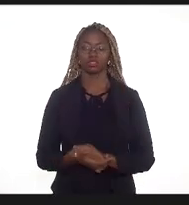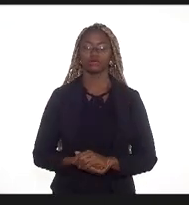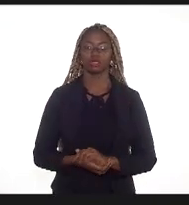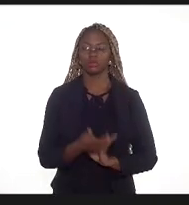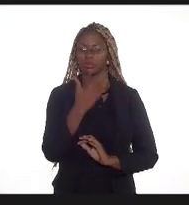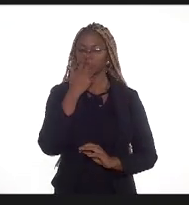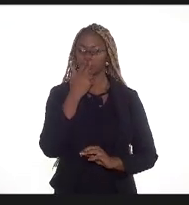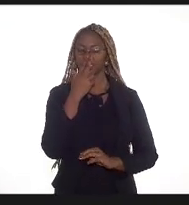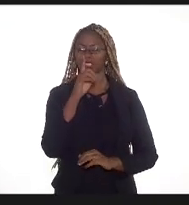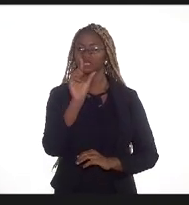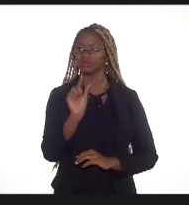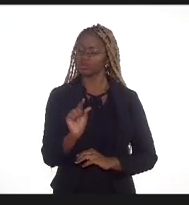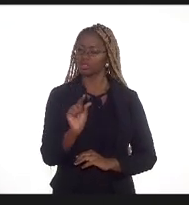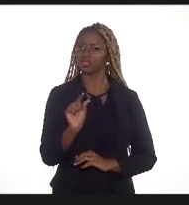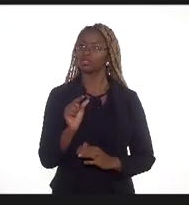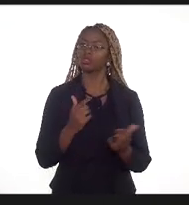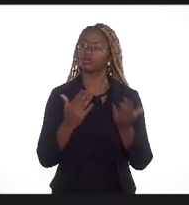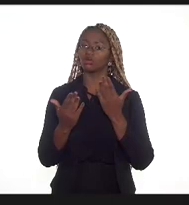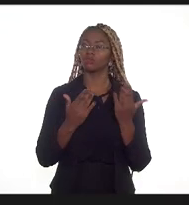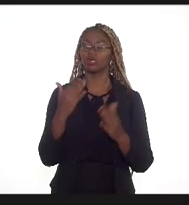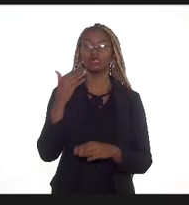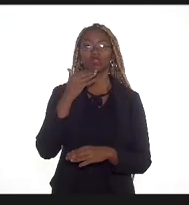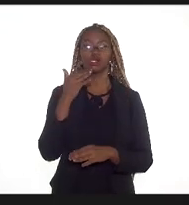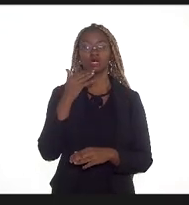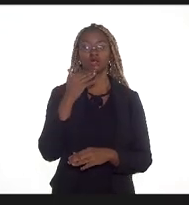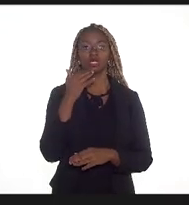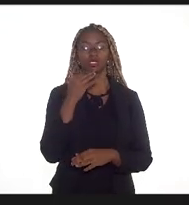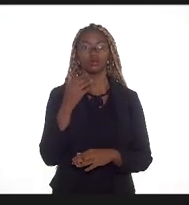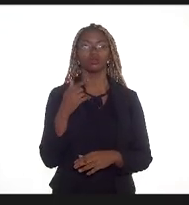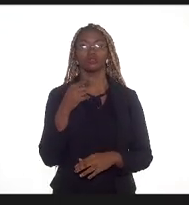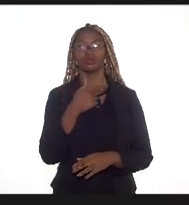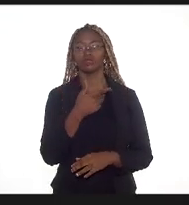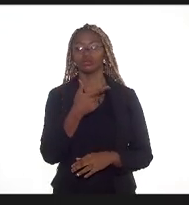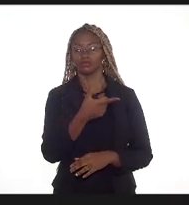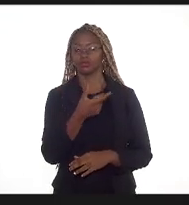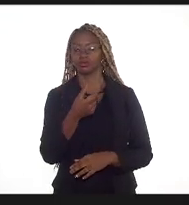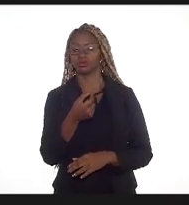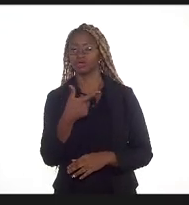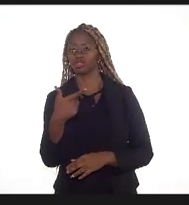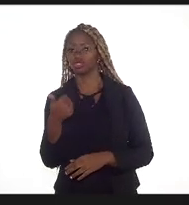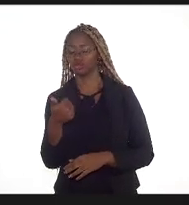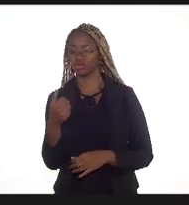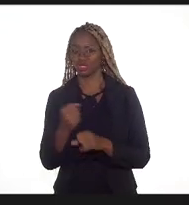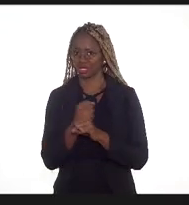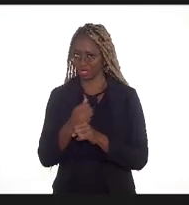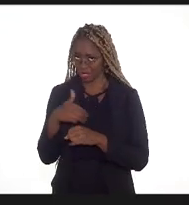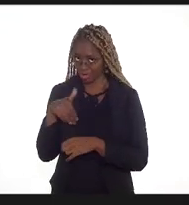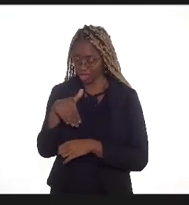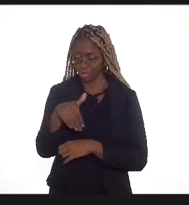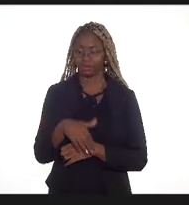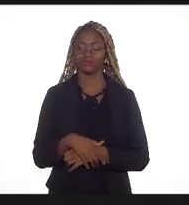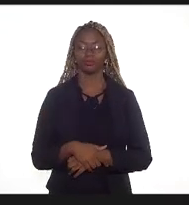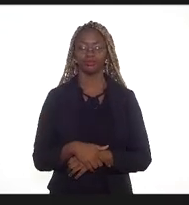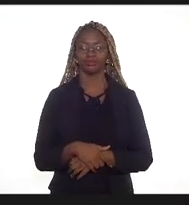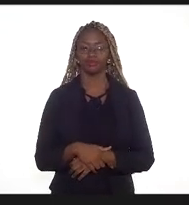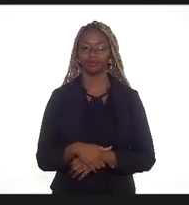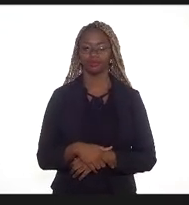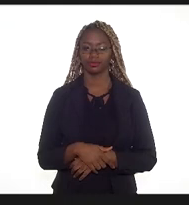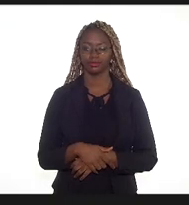menor do que o déficit previsto para 21 esse ano. E